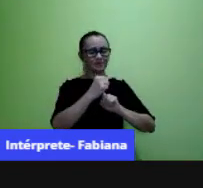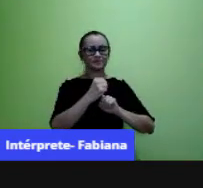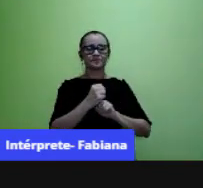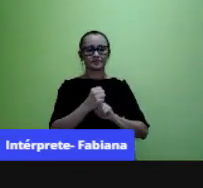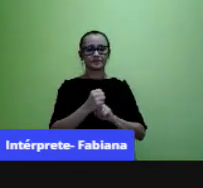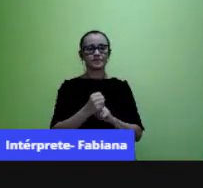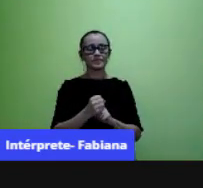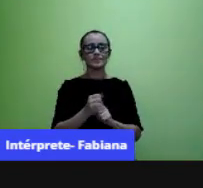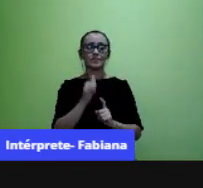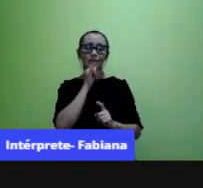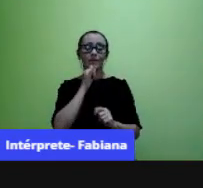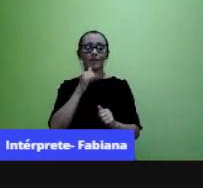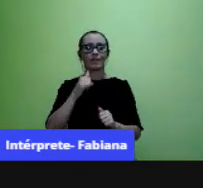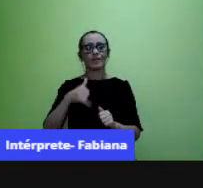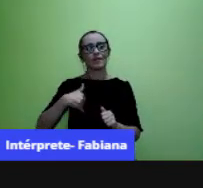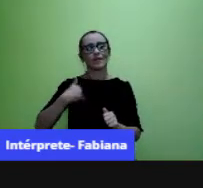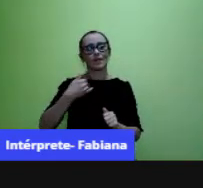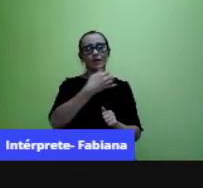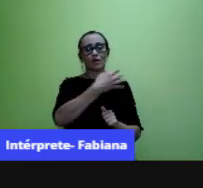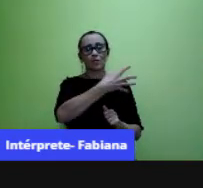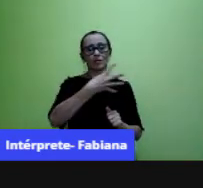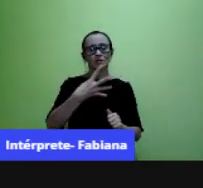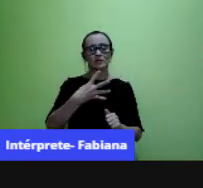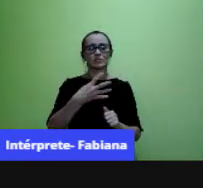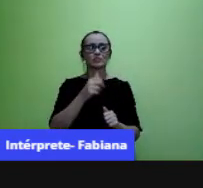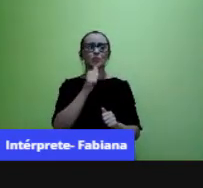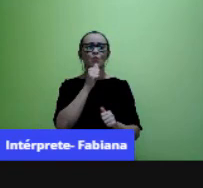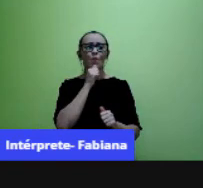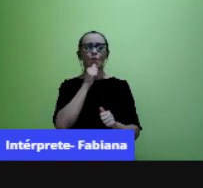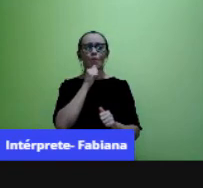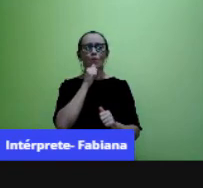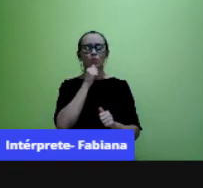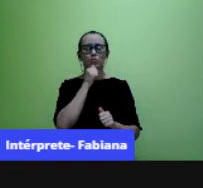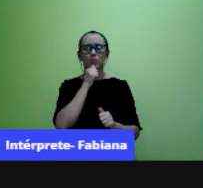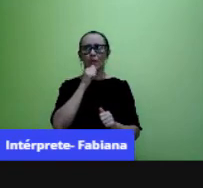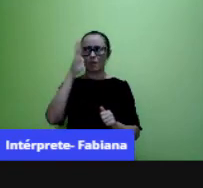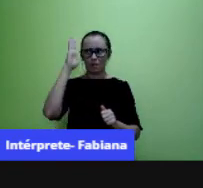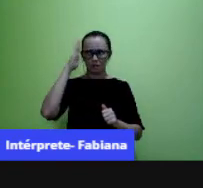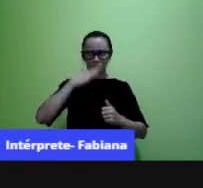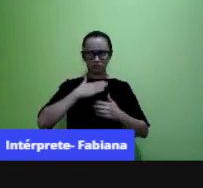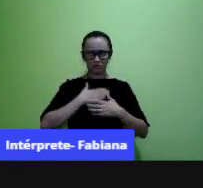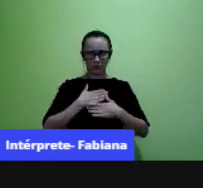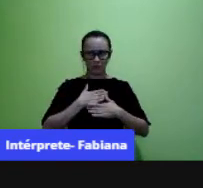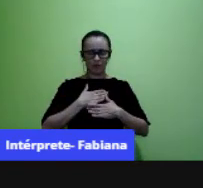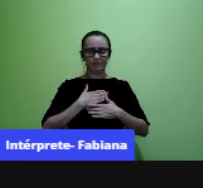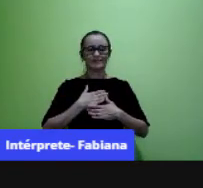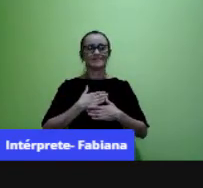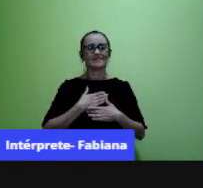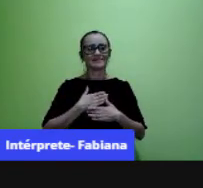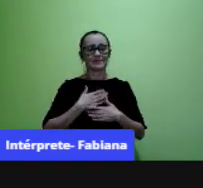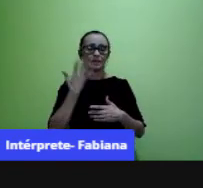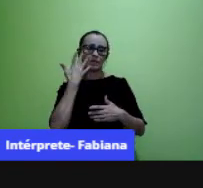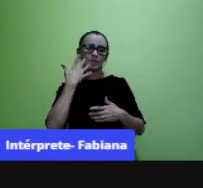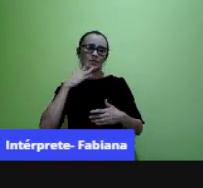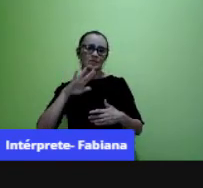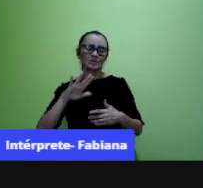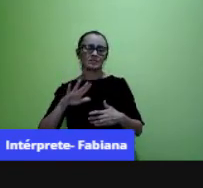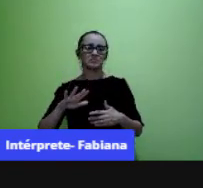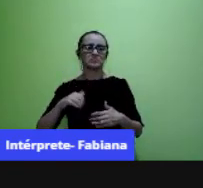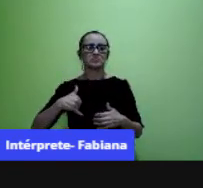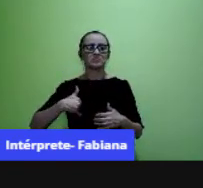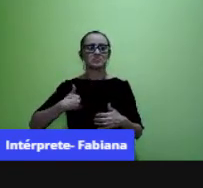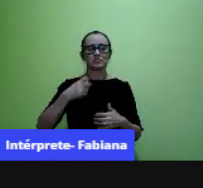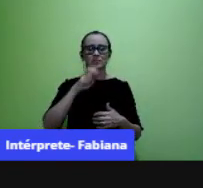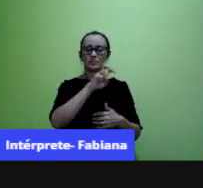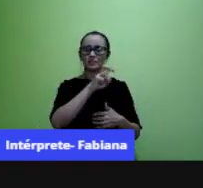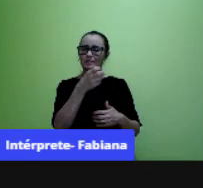4 anos, ela ainda está na fase egocêntrica. A criança de 5 para 6 anos, ela já está saindo da fase egocêntrica.